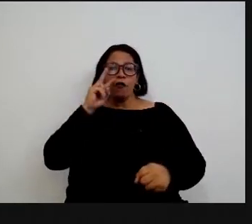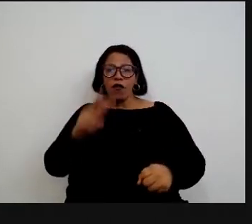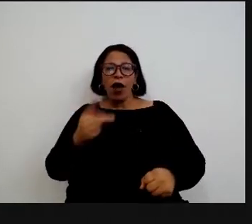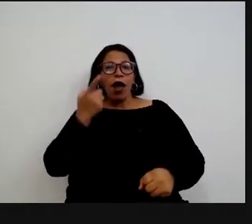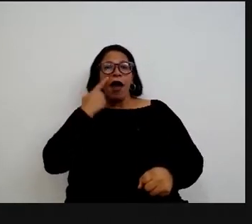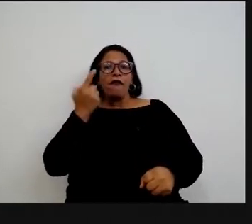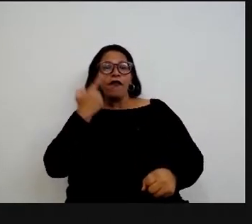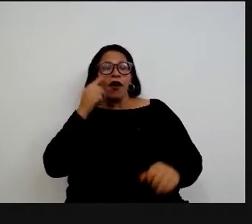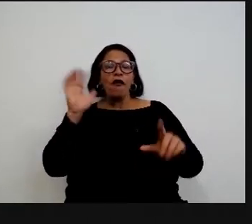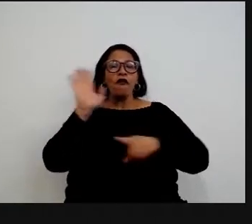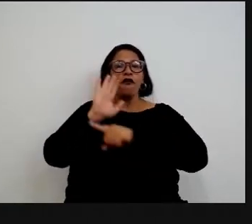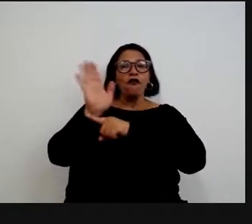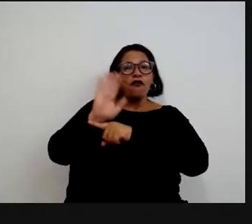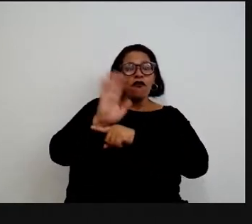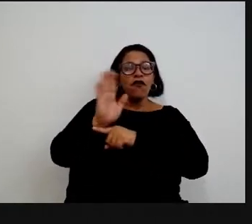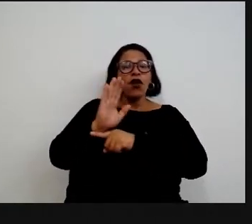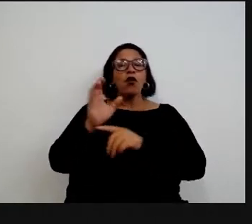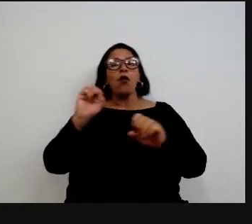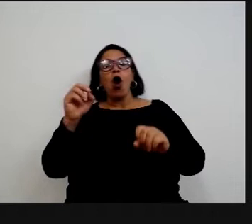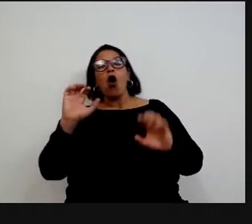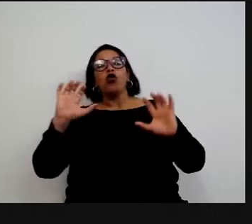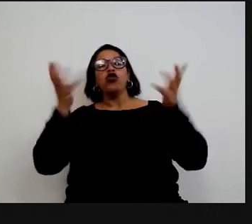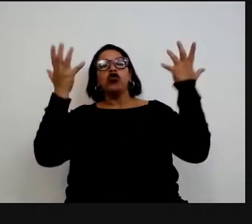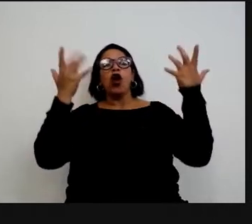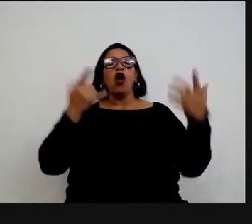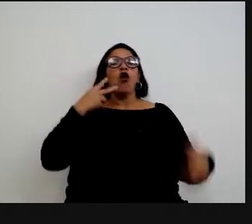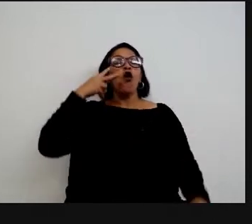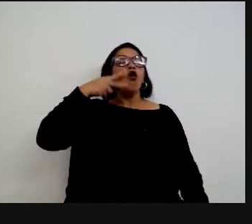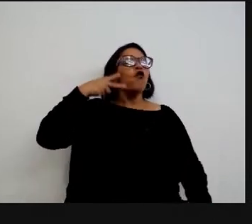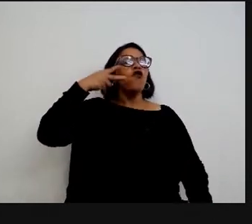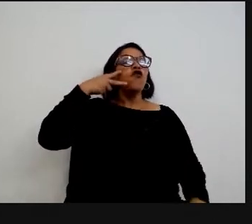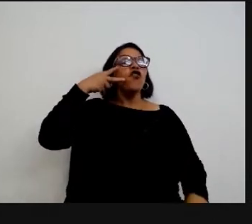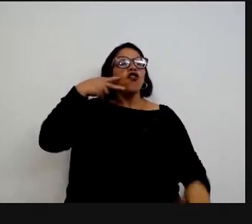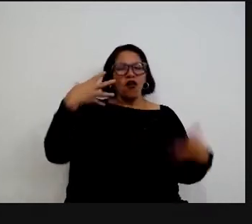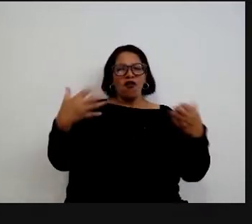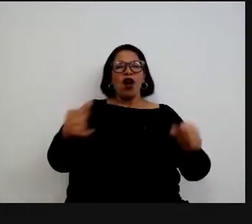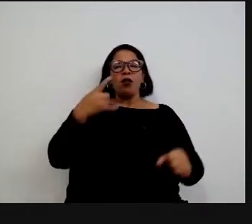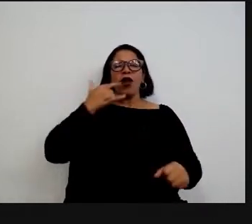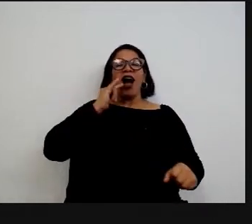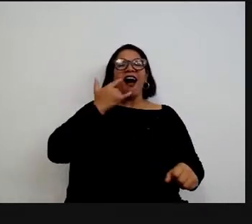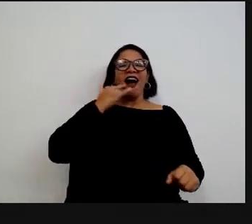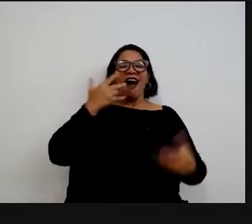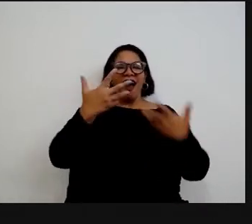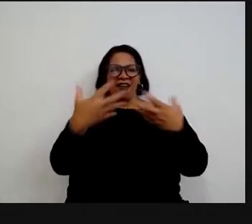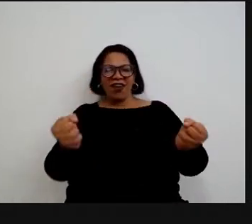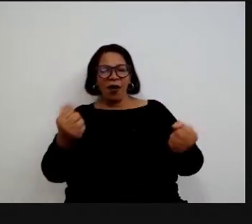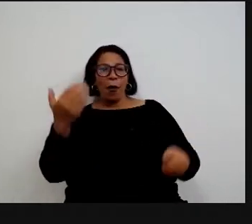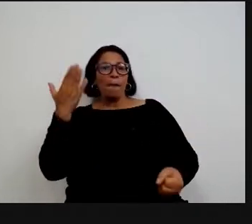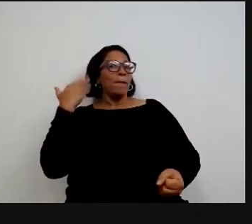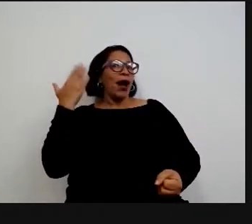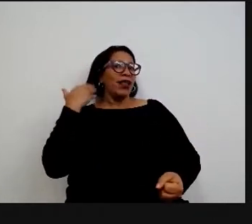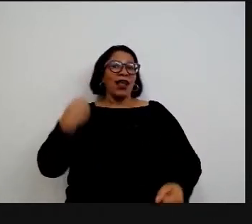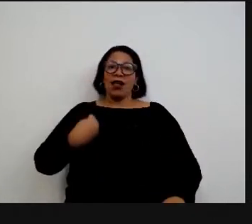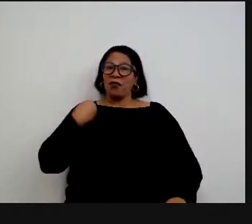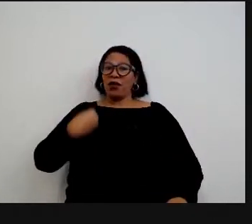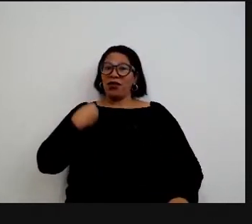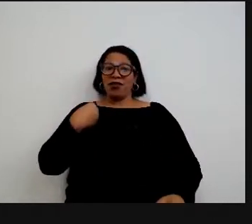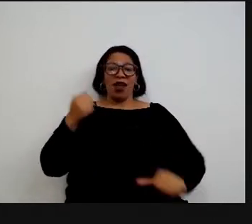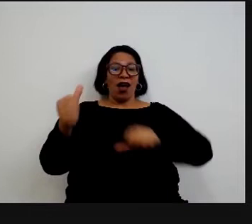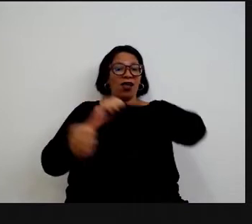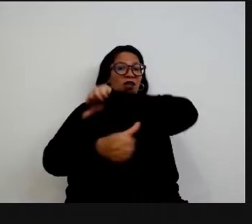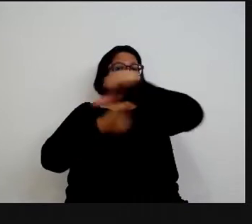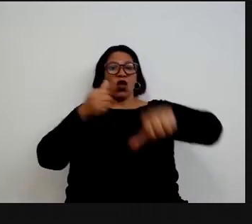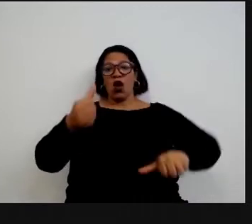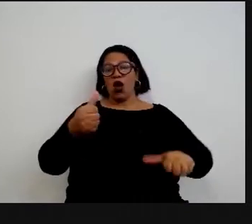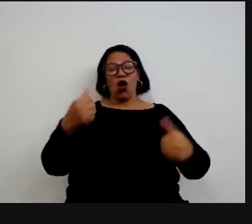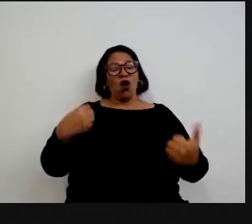show juntos, tomando vinho. Né? Que a gente fazia isso antigamente de outra forma, né?